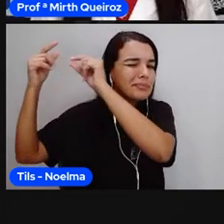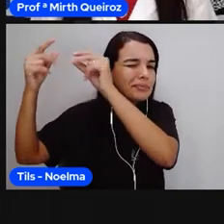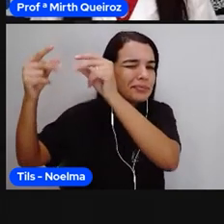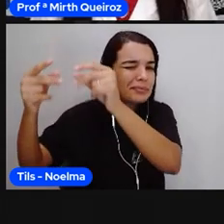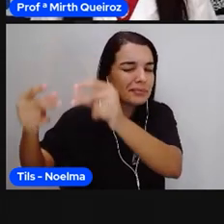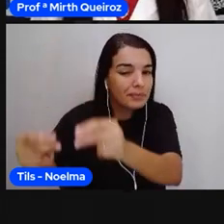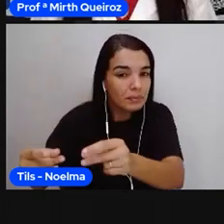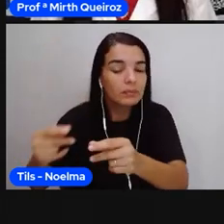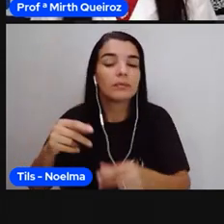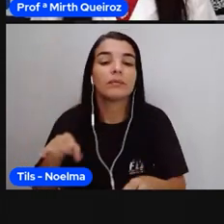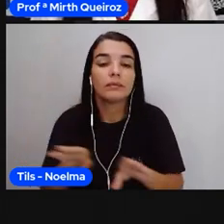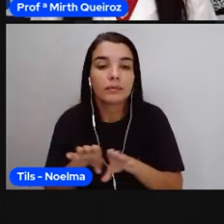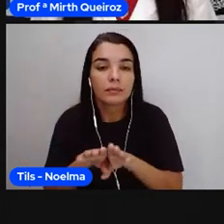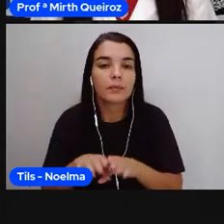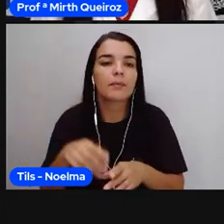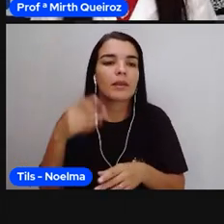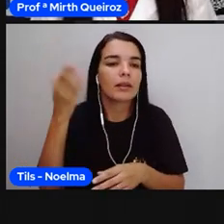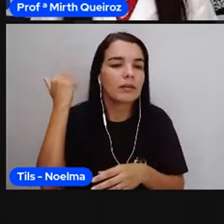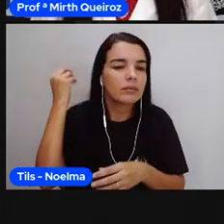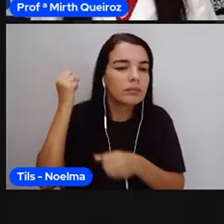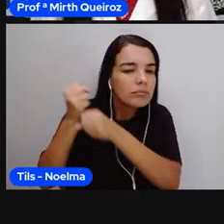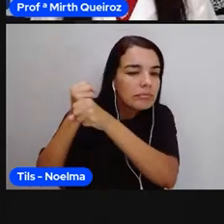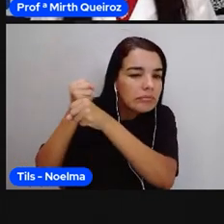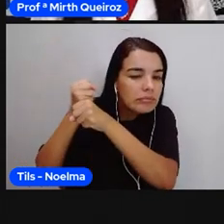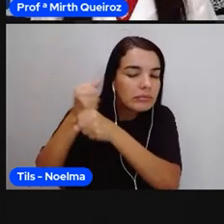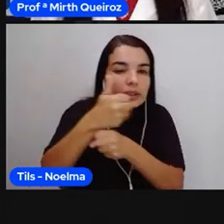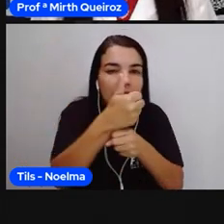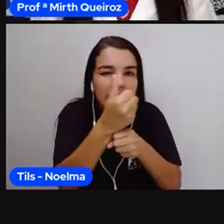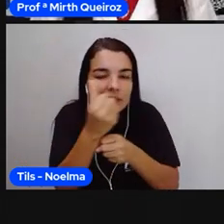lá no século XVI,